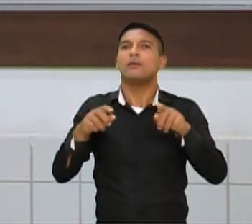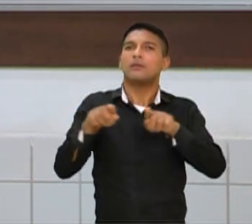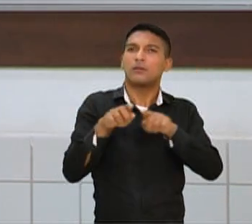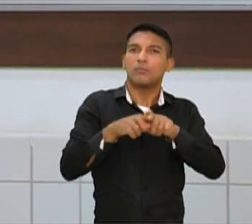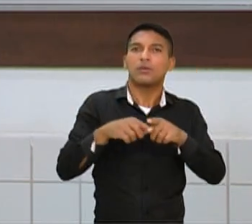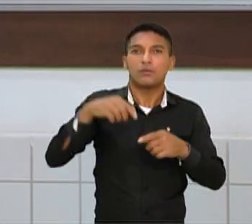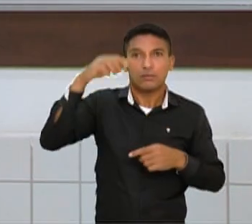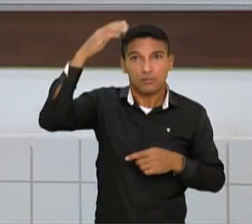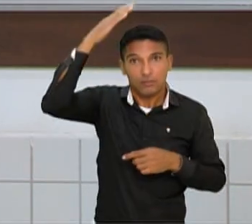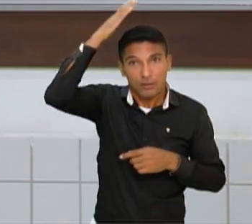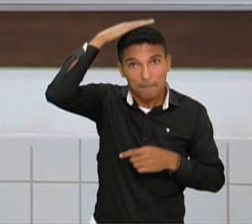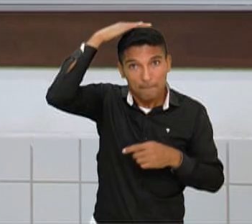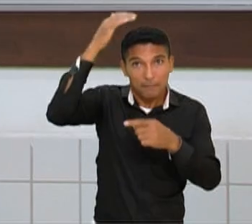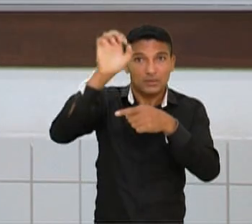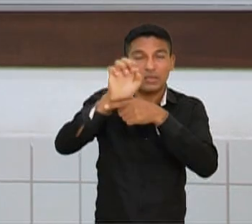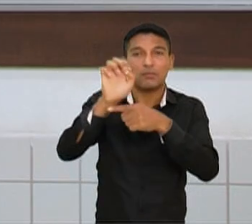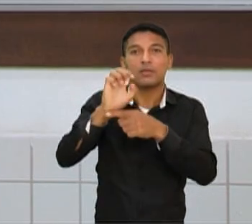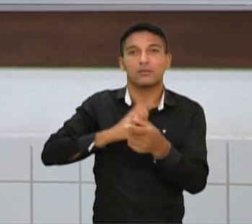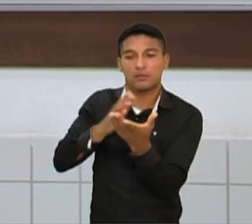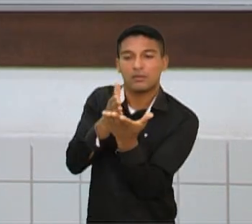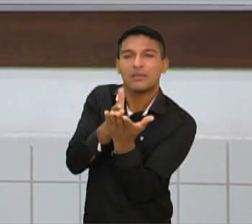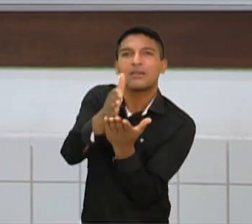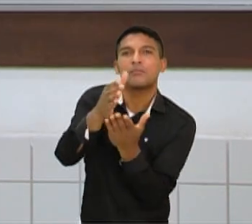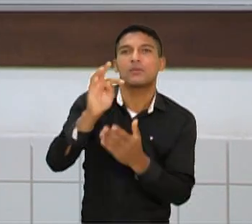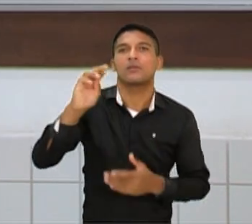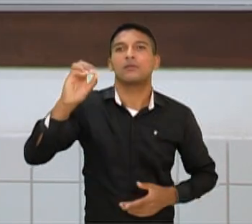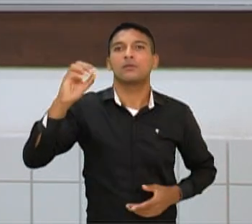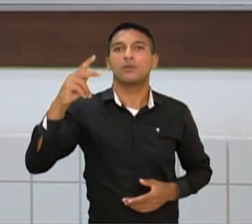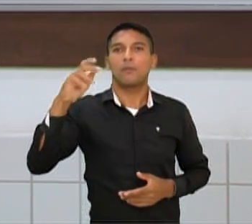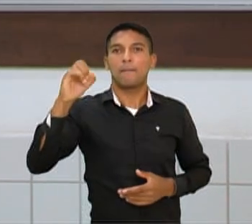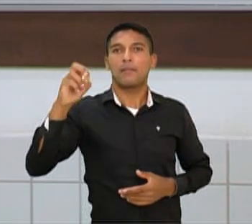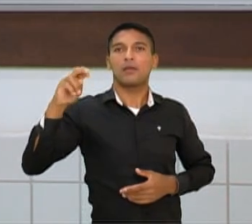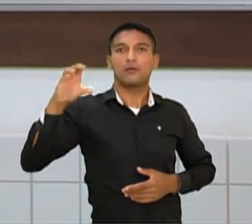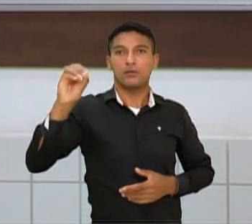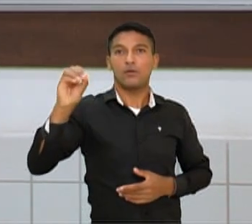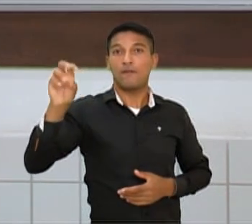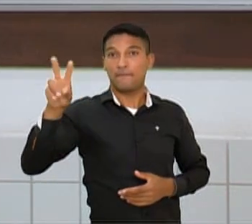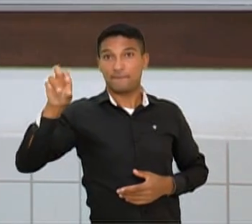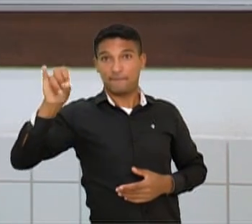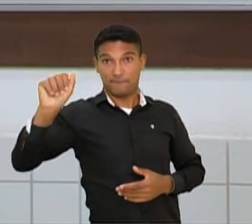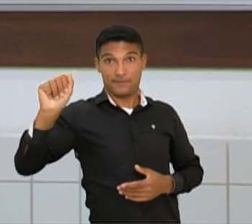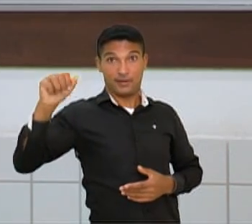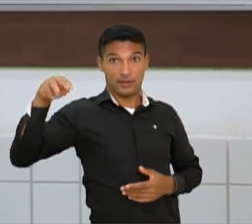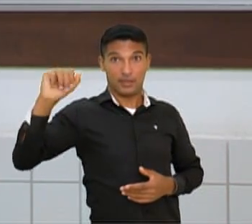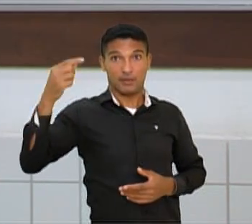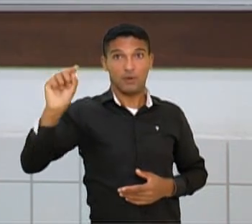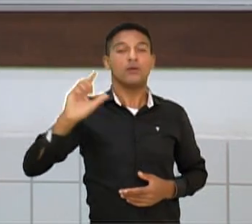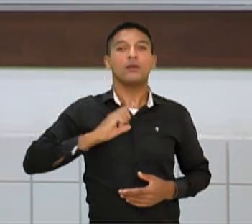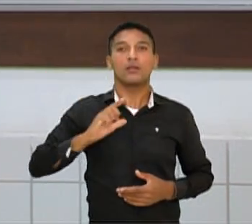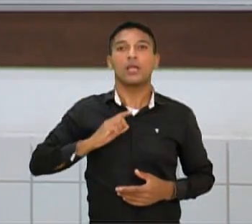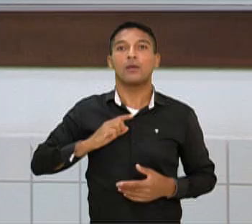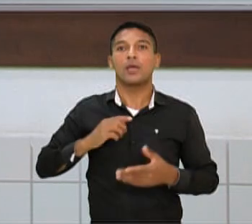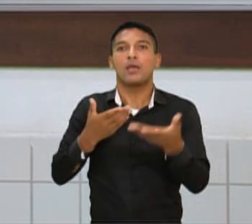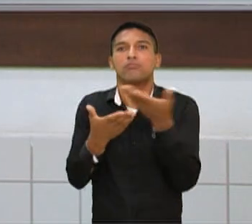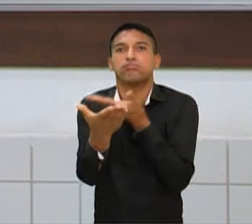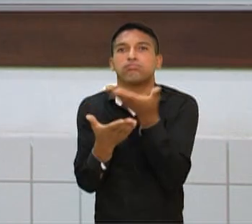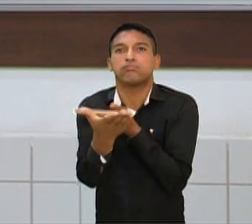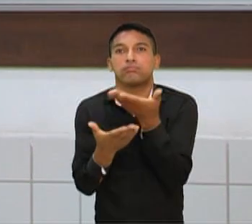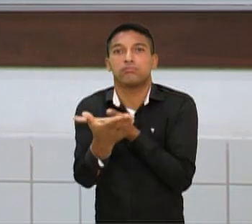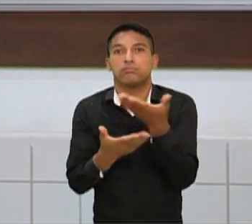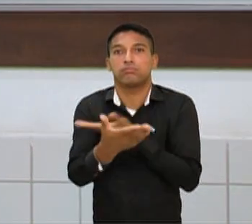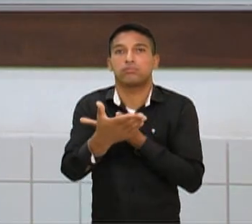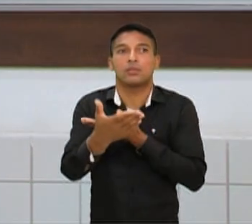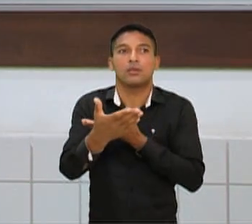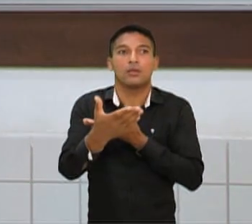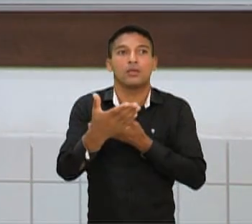gente percebe esse caminho dos tropeiros, o caminho do viamão, em que você tem o trânsito, porque ao longo